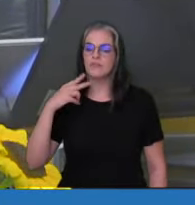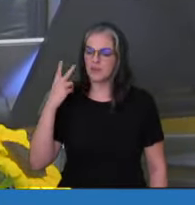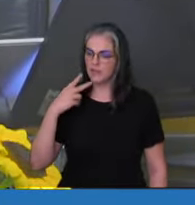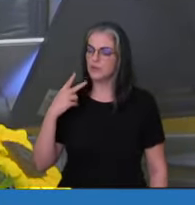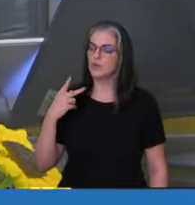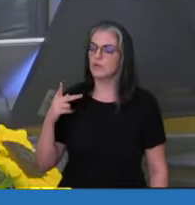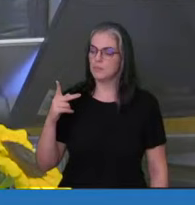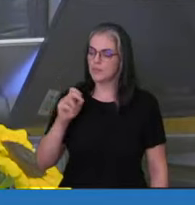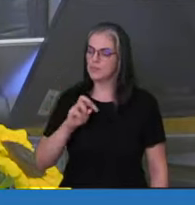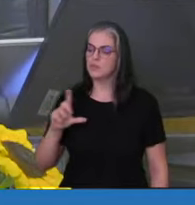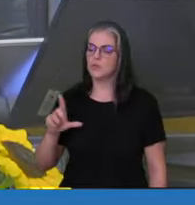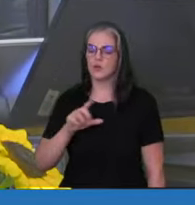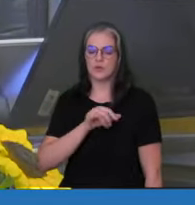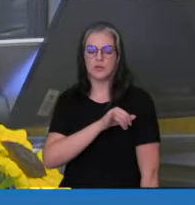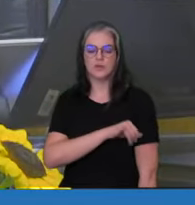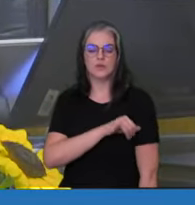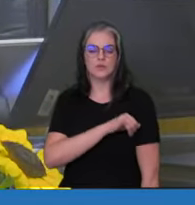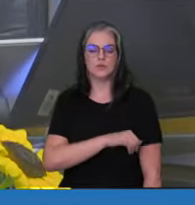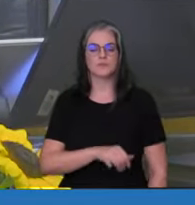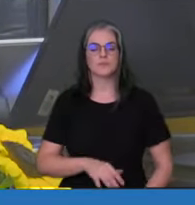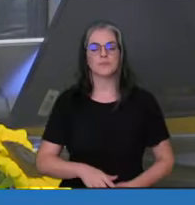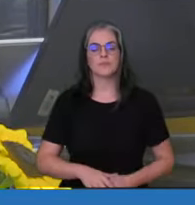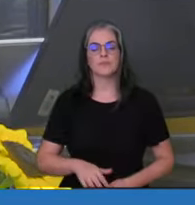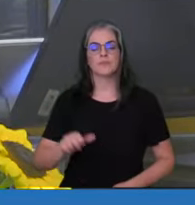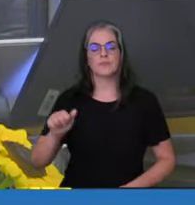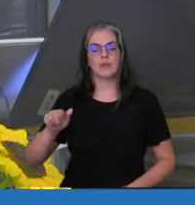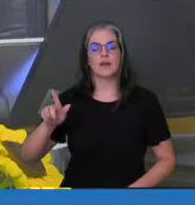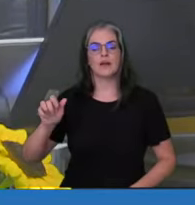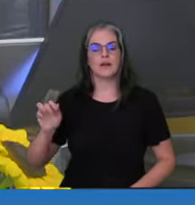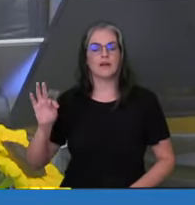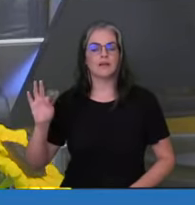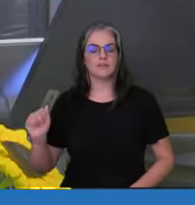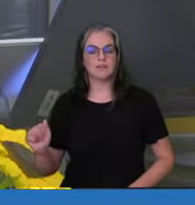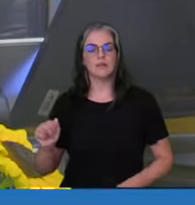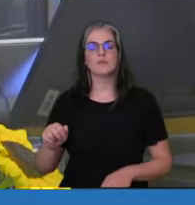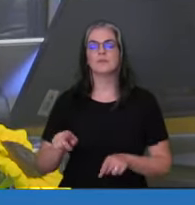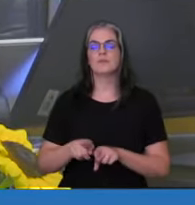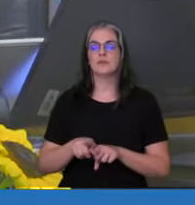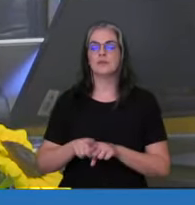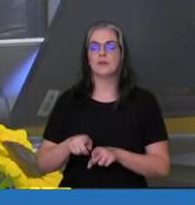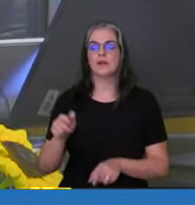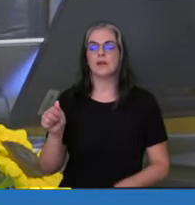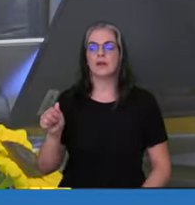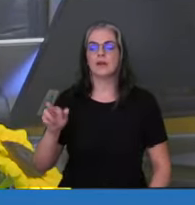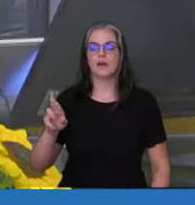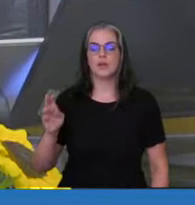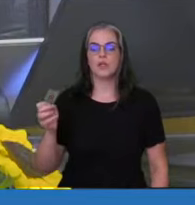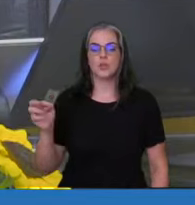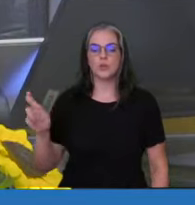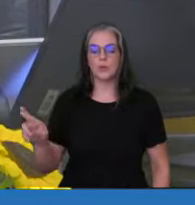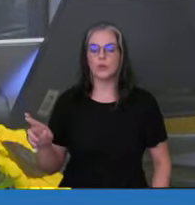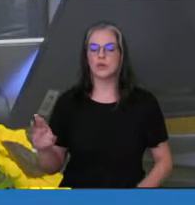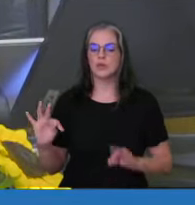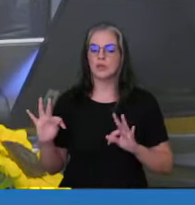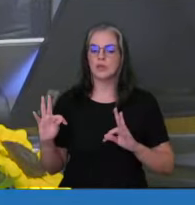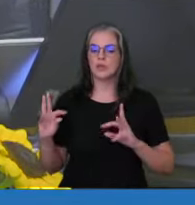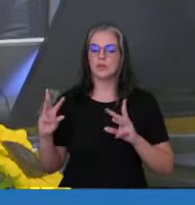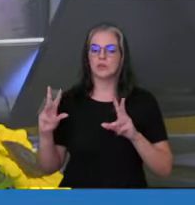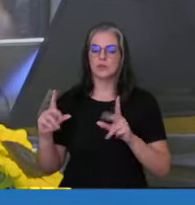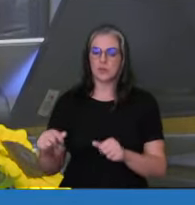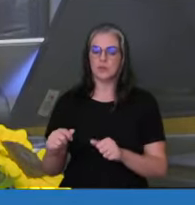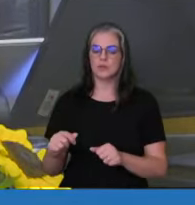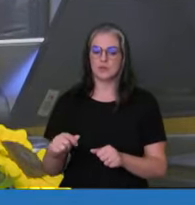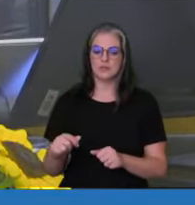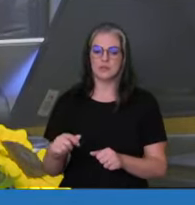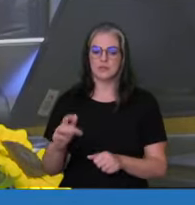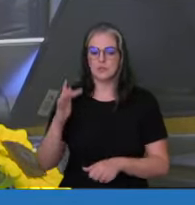Rio de Janeiro, em Ágata, em Arthur, em todos aqueles que